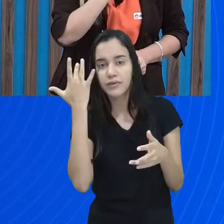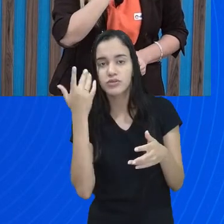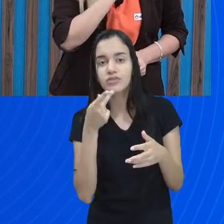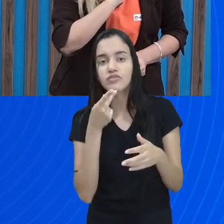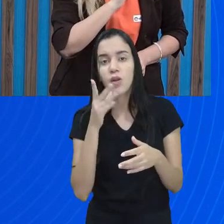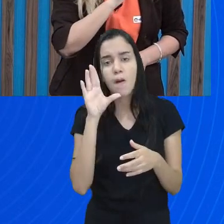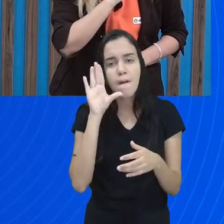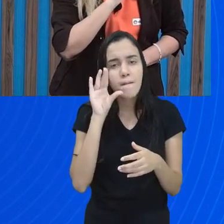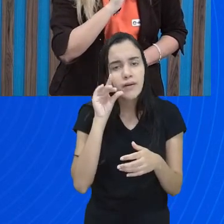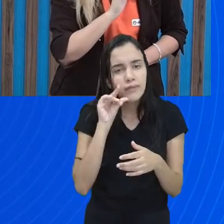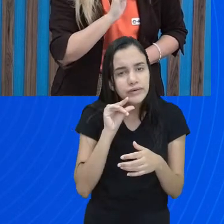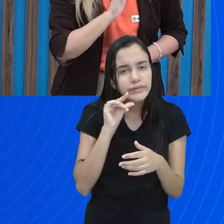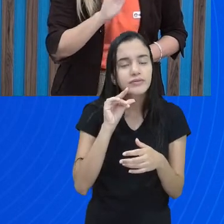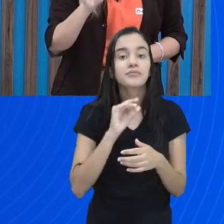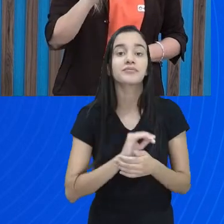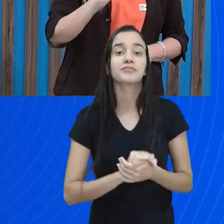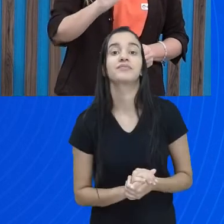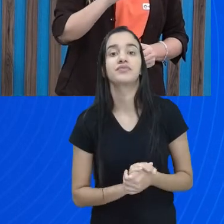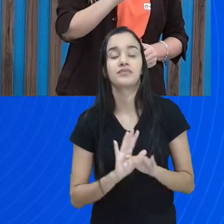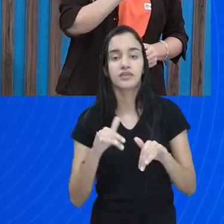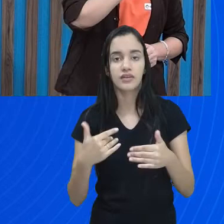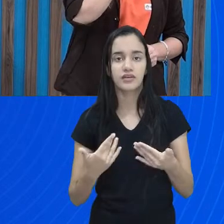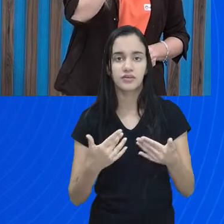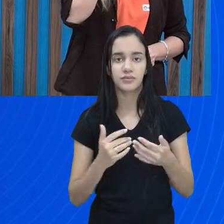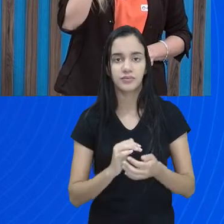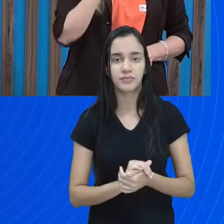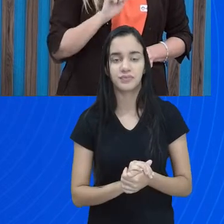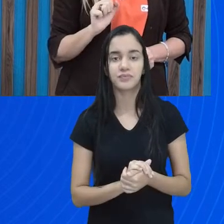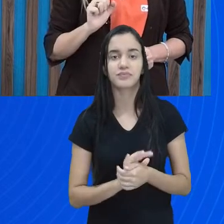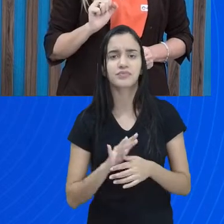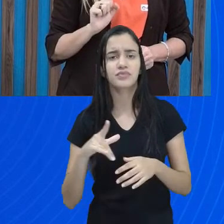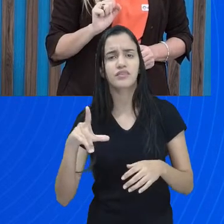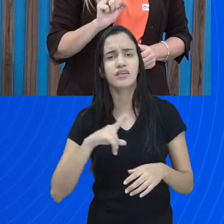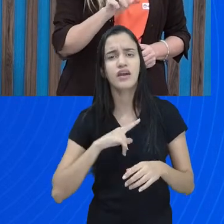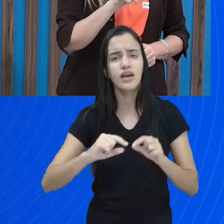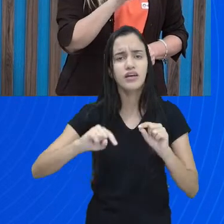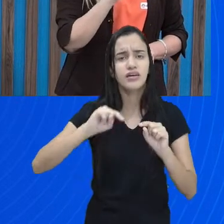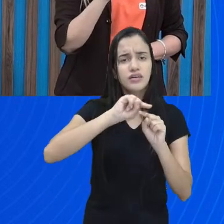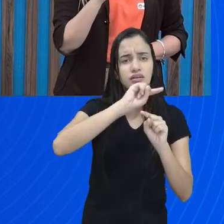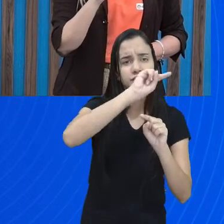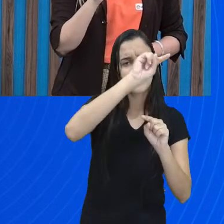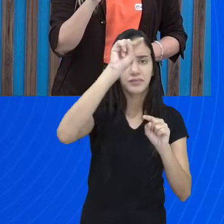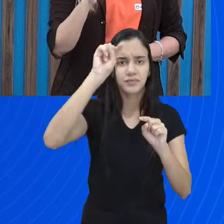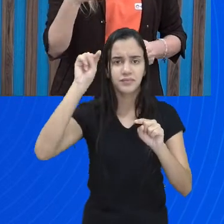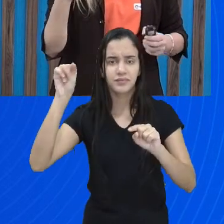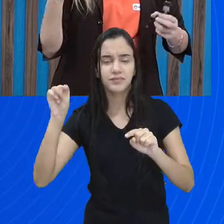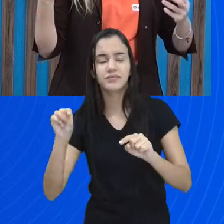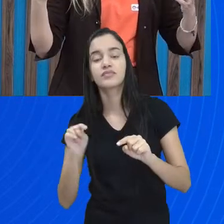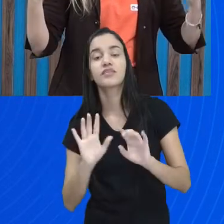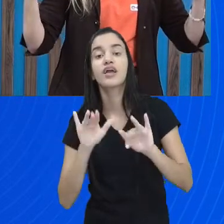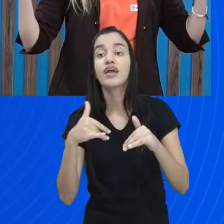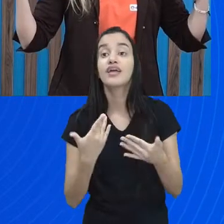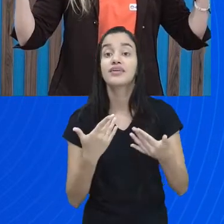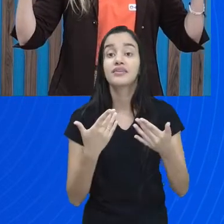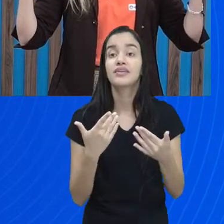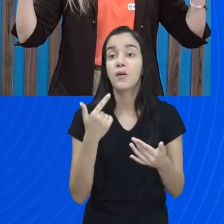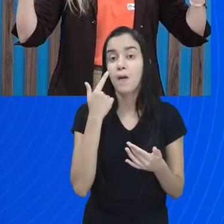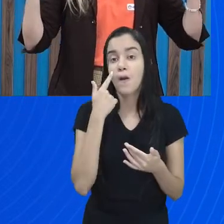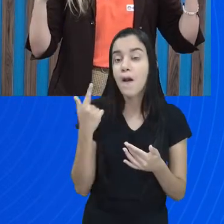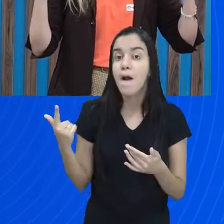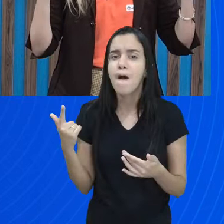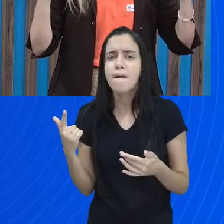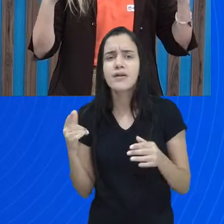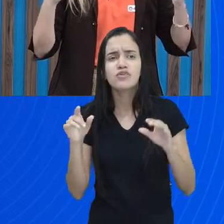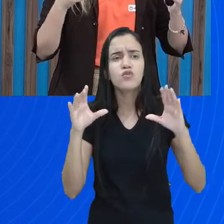falando baixinho. Então o balão é todo pontilhado. Já ao lado, esse balão que parece uma